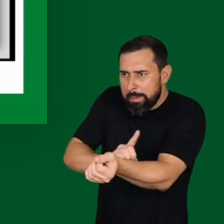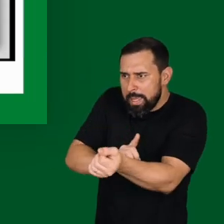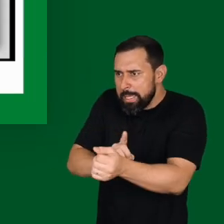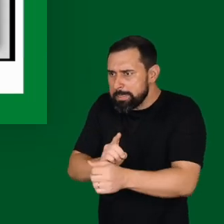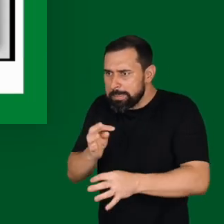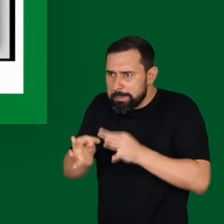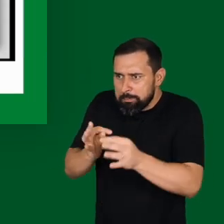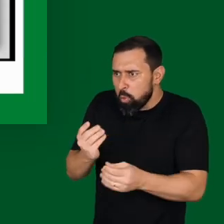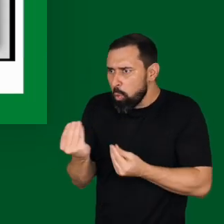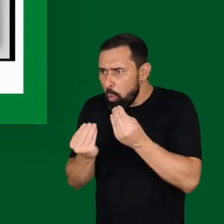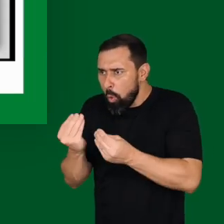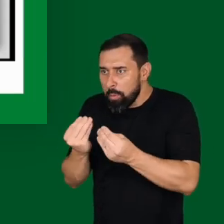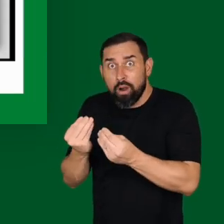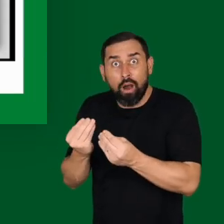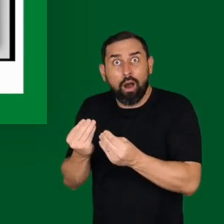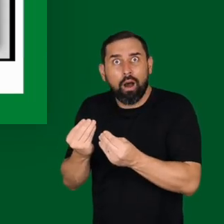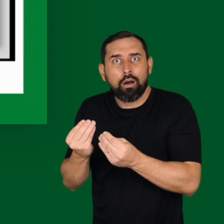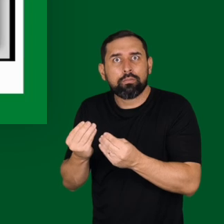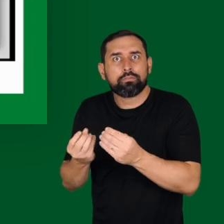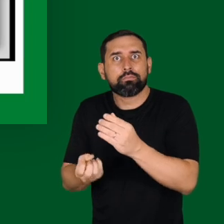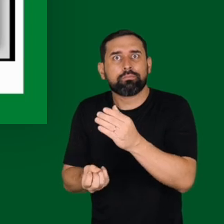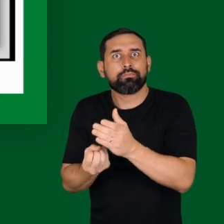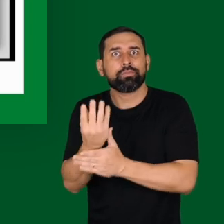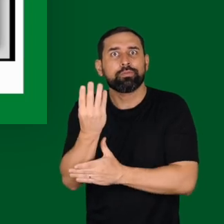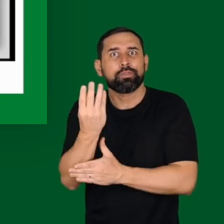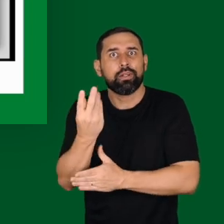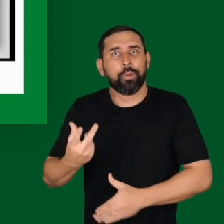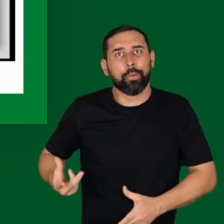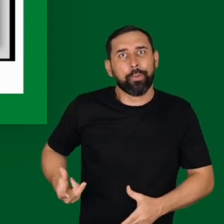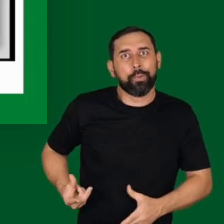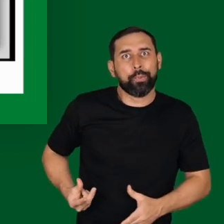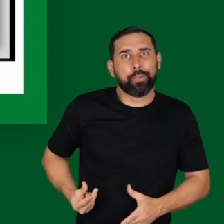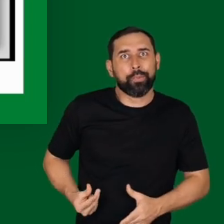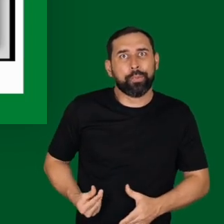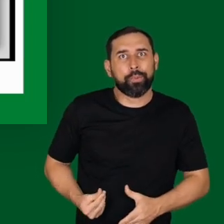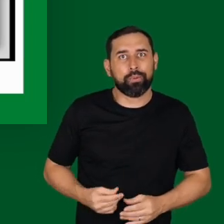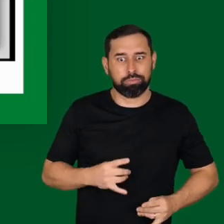esses pesquisadores no Canadá conseguiram,